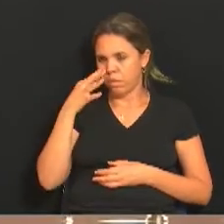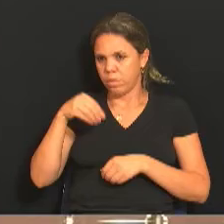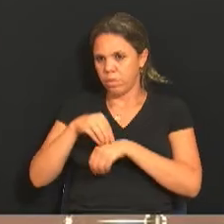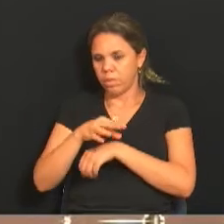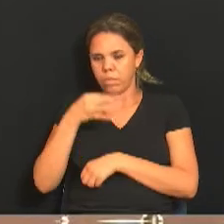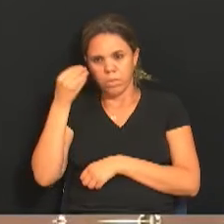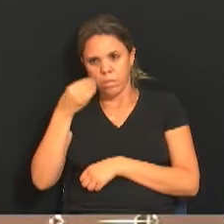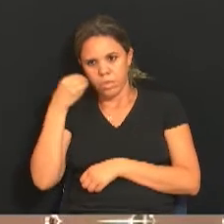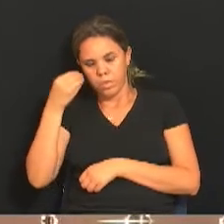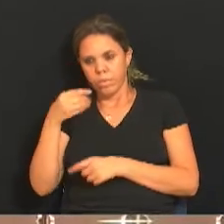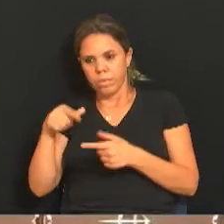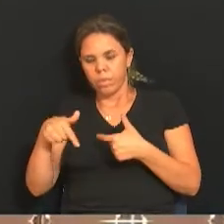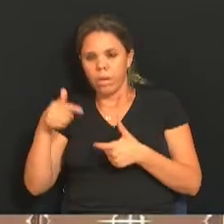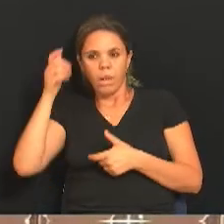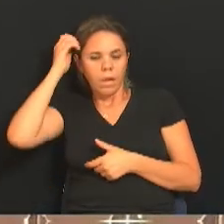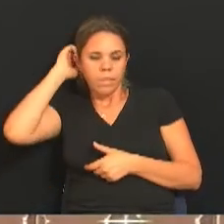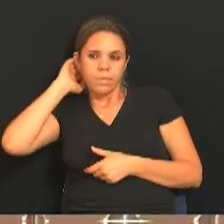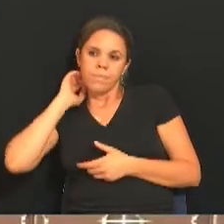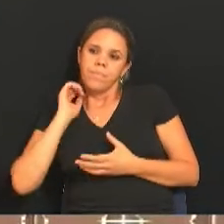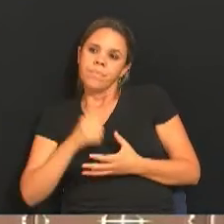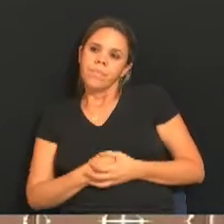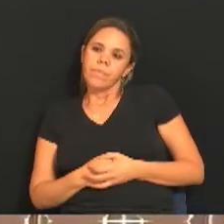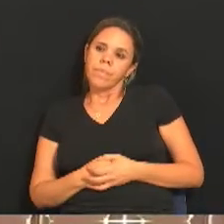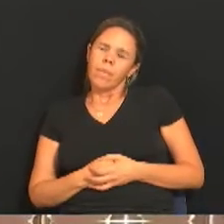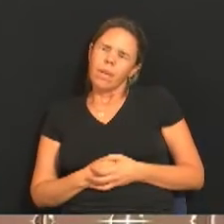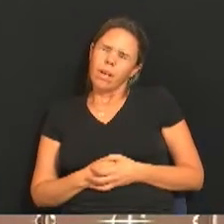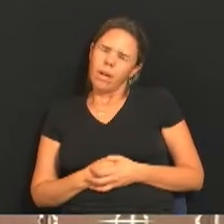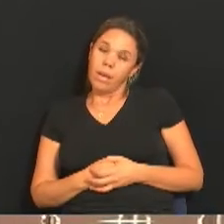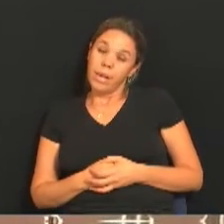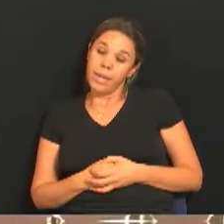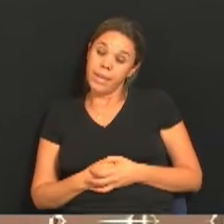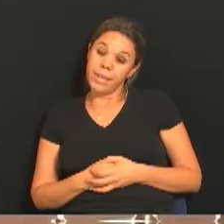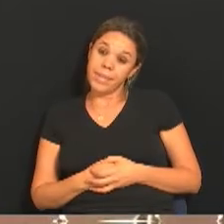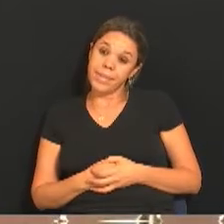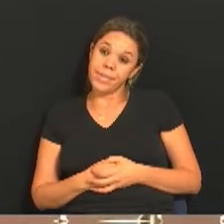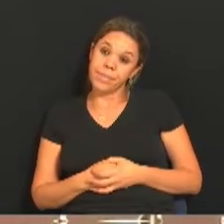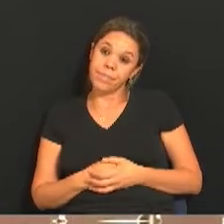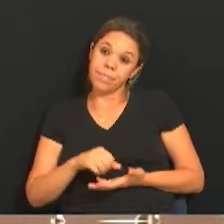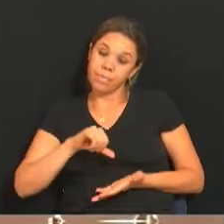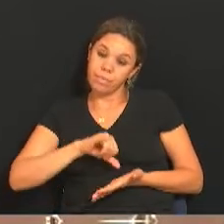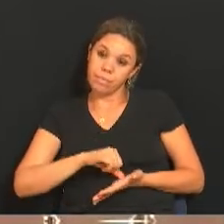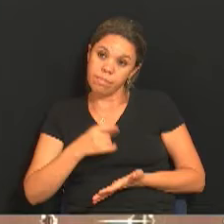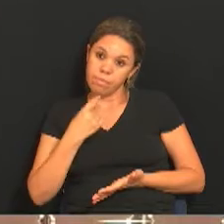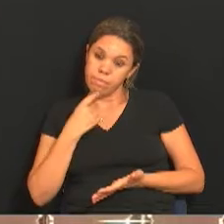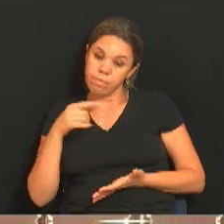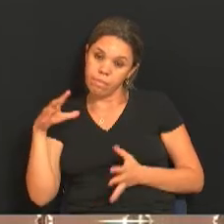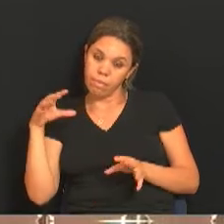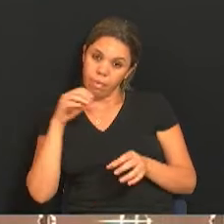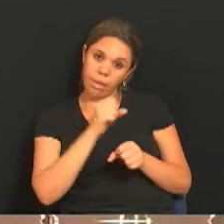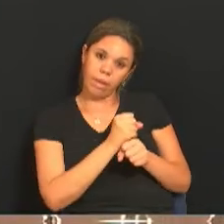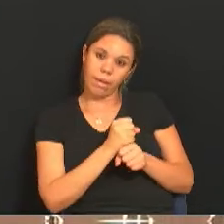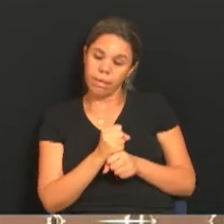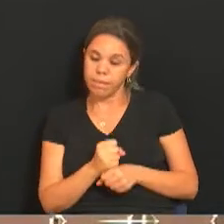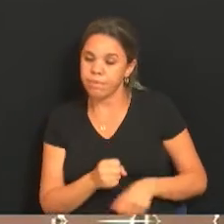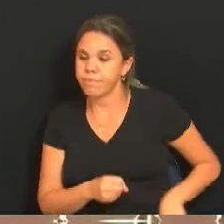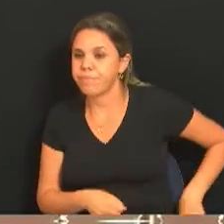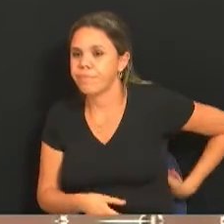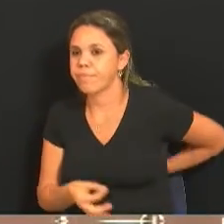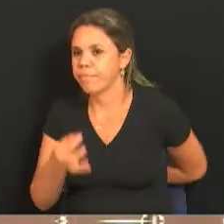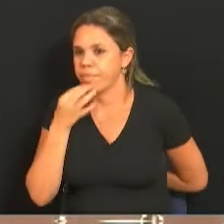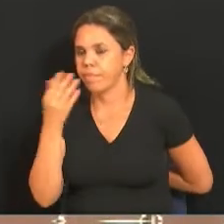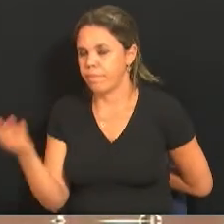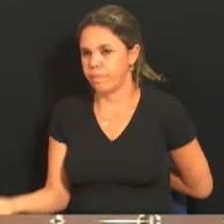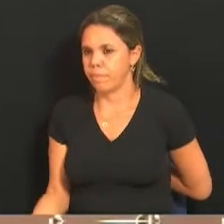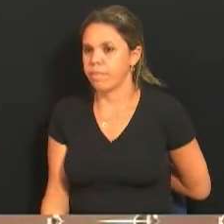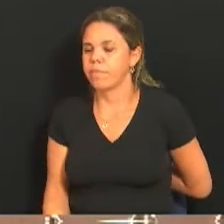trabalho direto com os moradores, não só na região central, mas na cidade como um todo, passa a sua percepção aí para